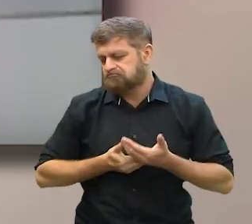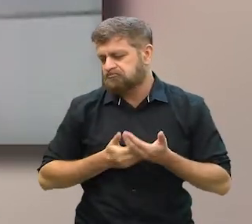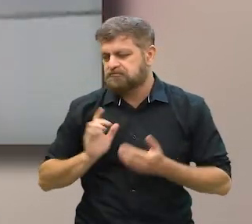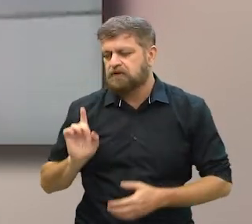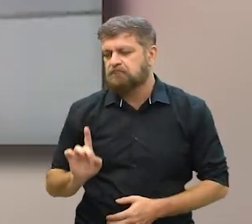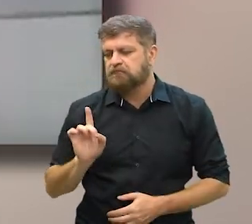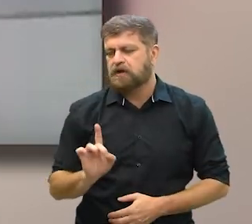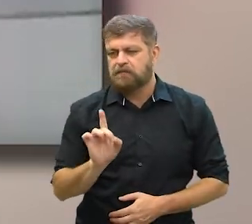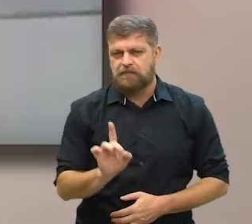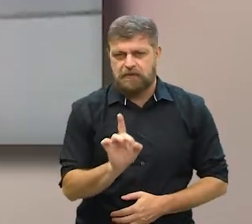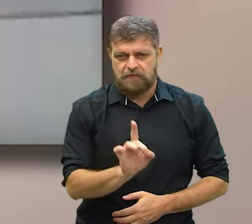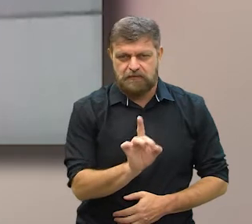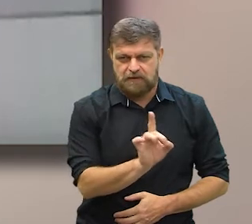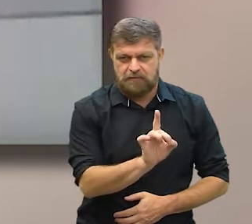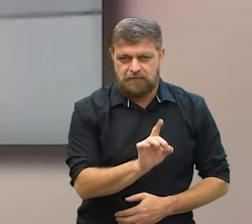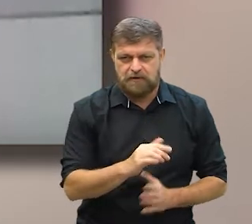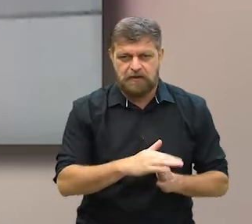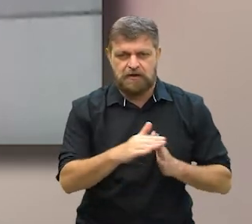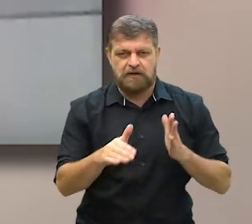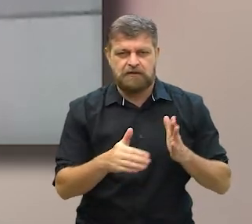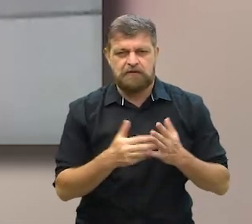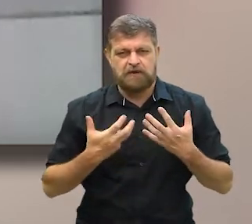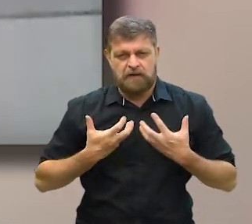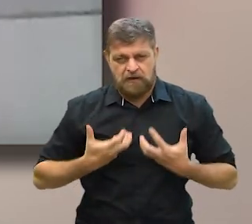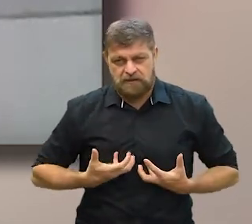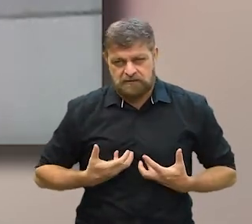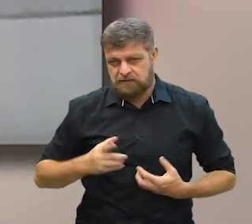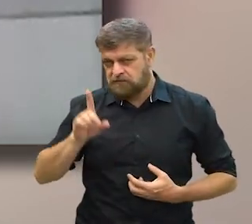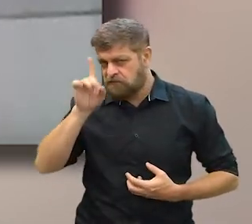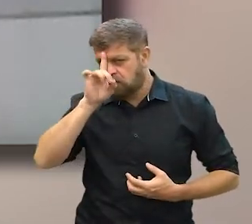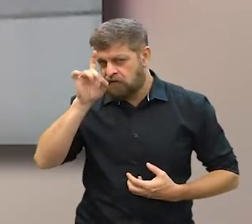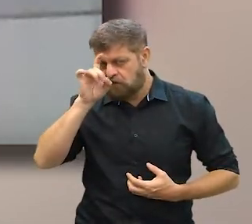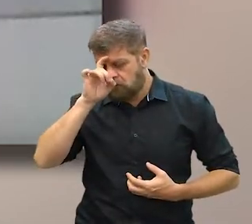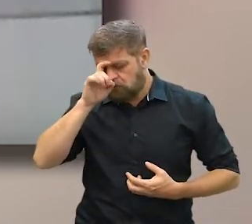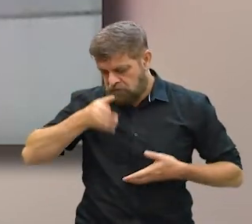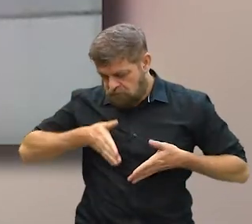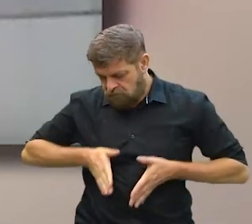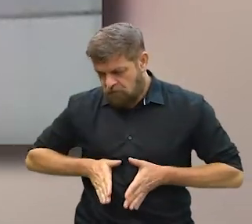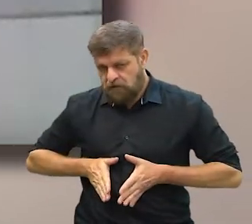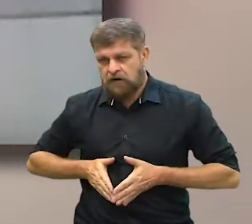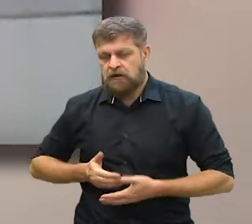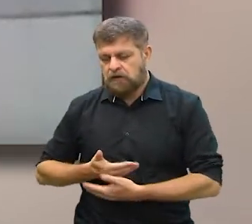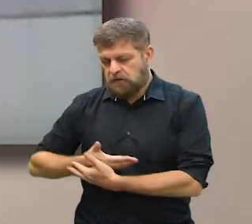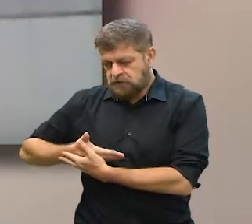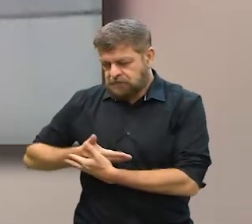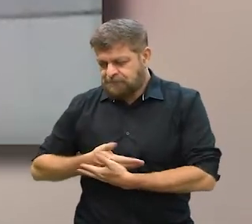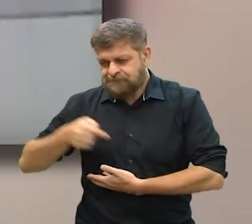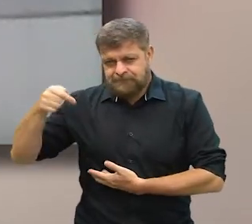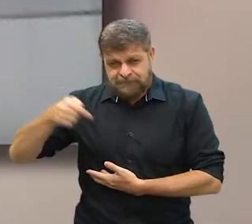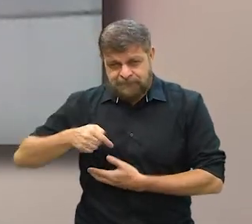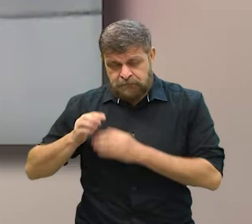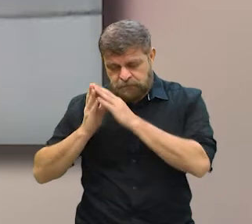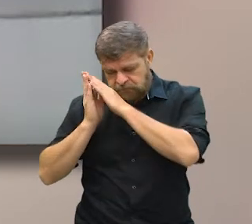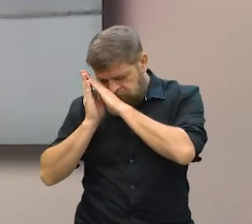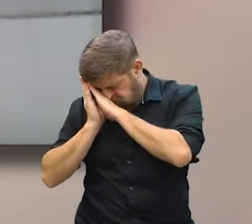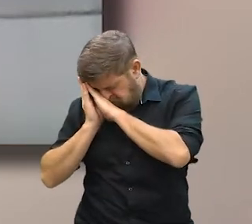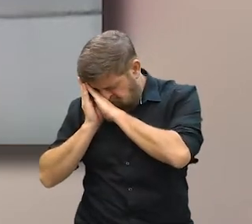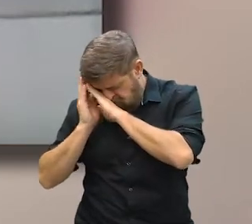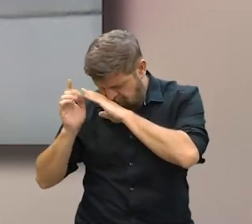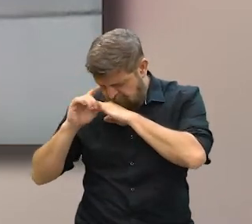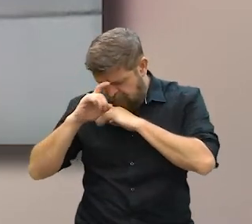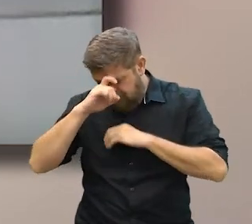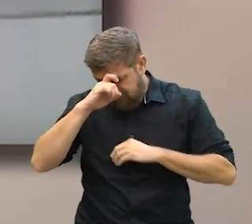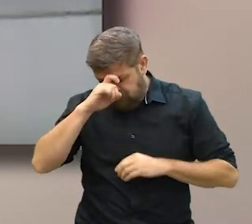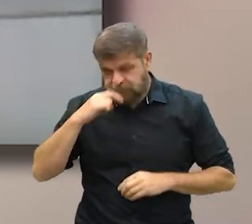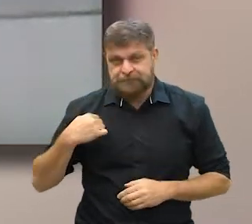da maternidade, né? Chegamos em casa todos muito cansados. A maternidade é um lugar muito difícil, né, para a gente conseguir